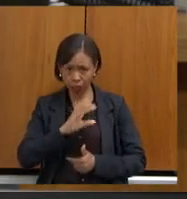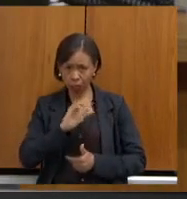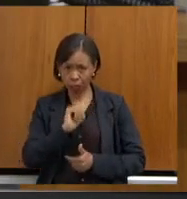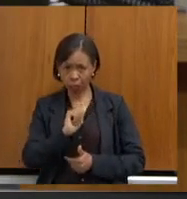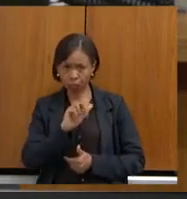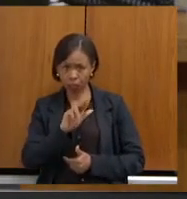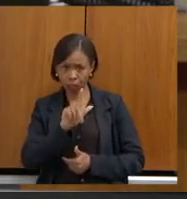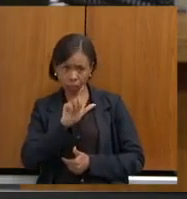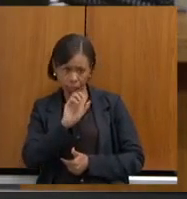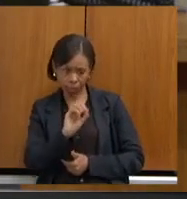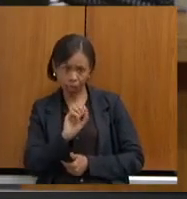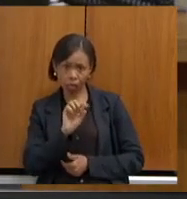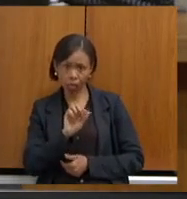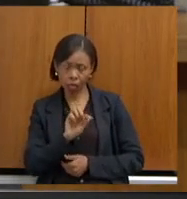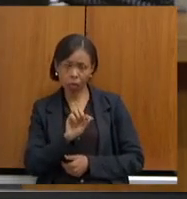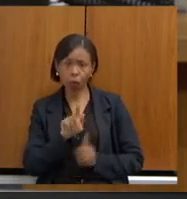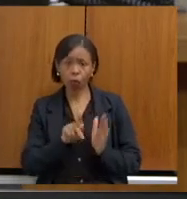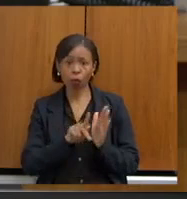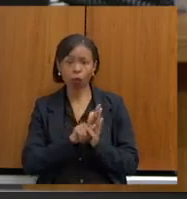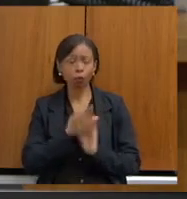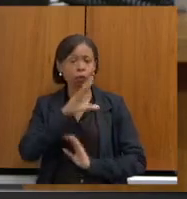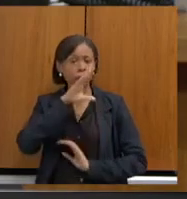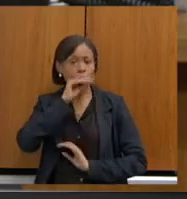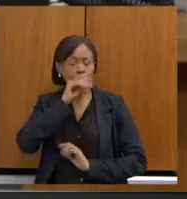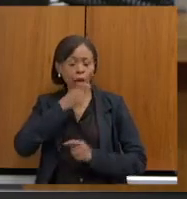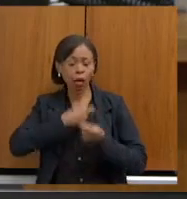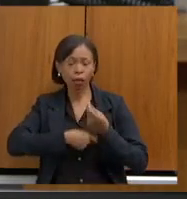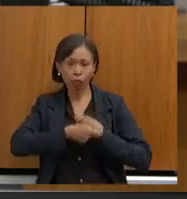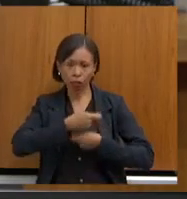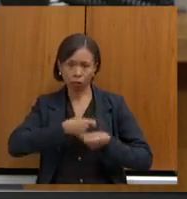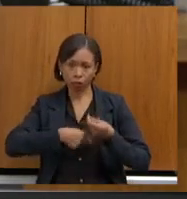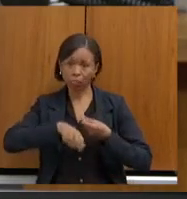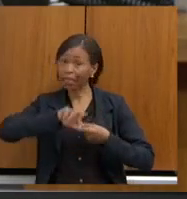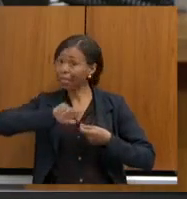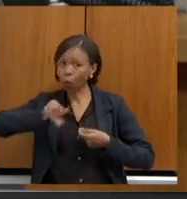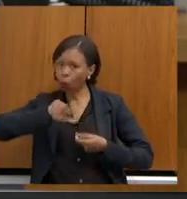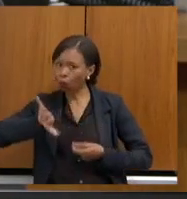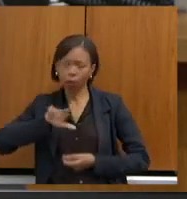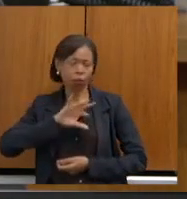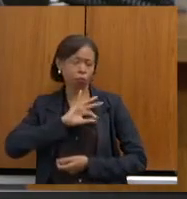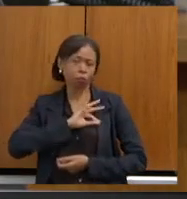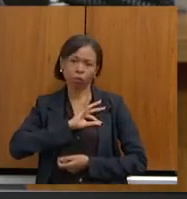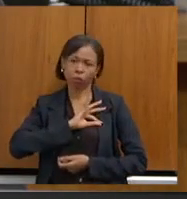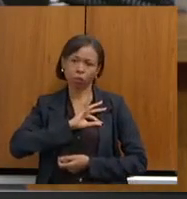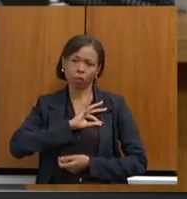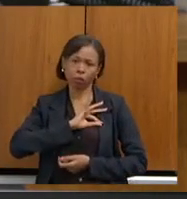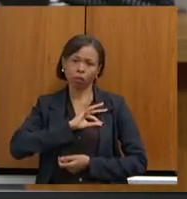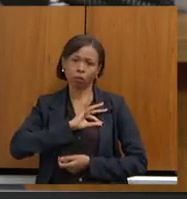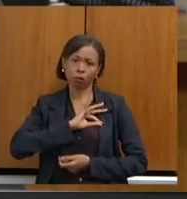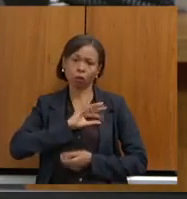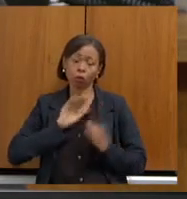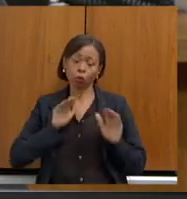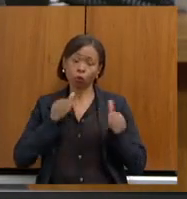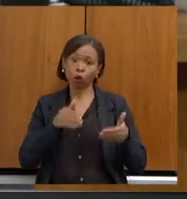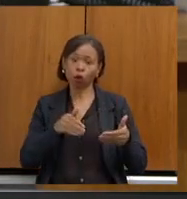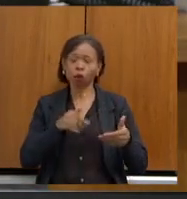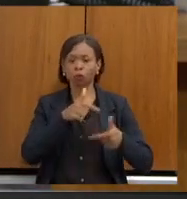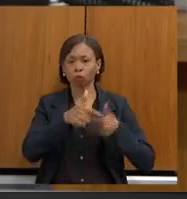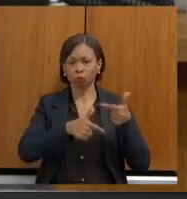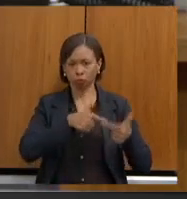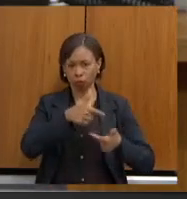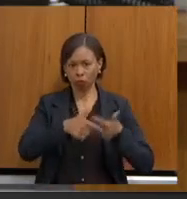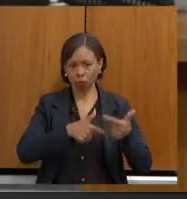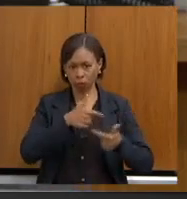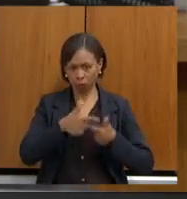desenvolvida por servidor administrativo não policial recrutado e específico para essa função essa